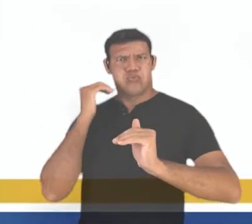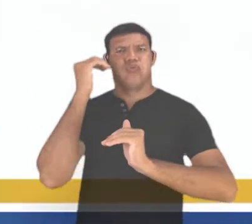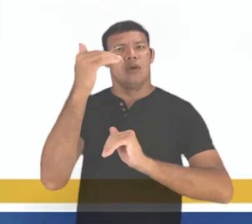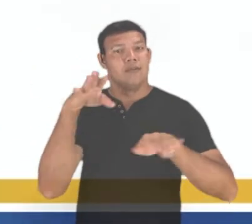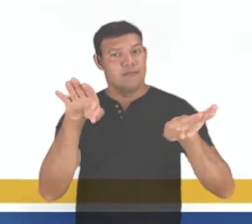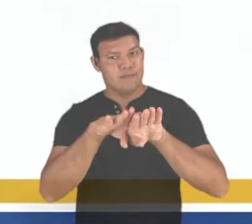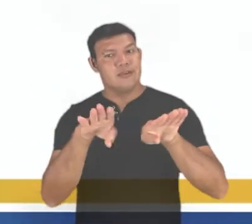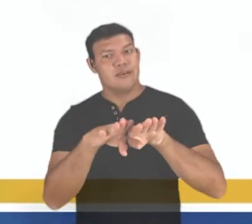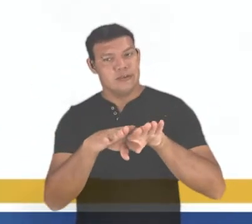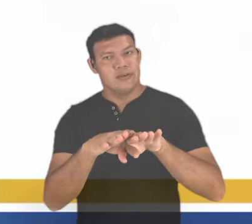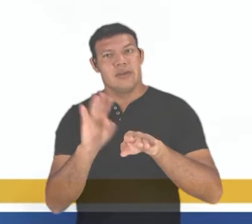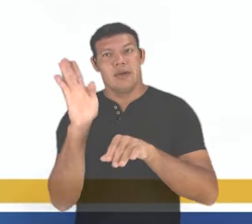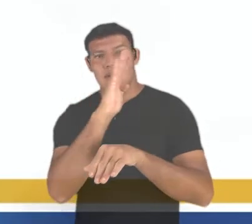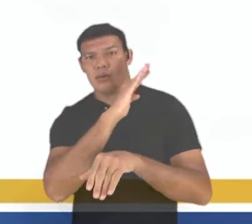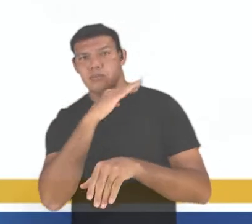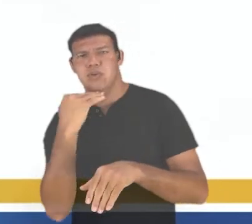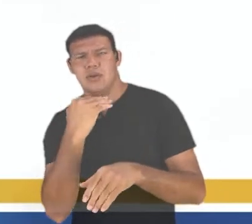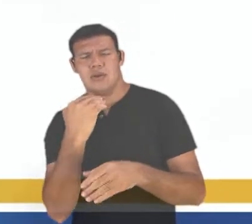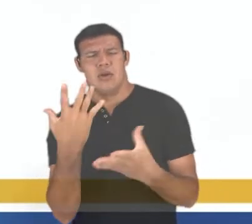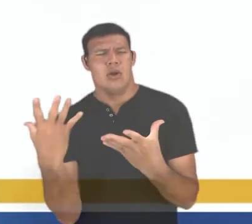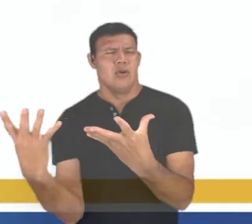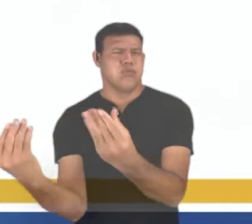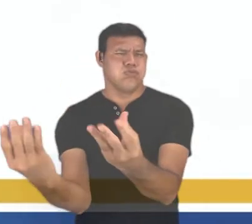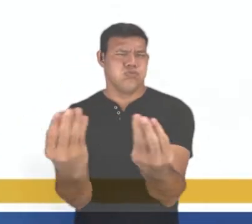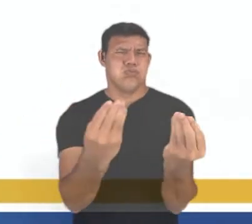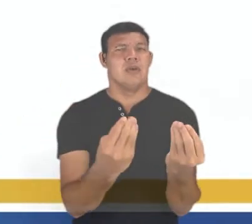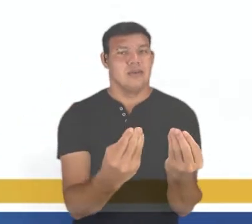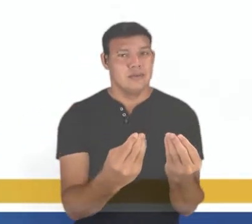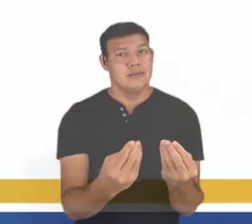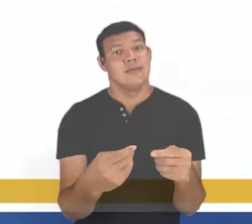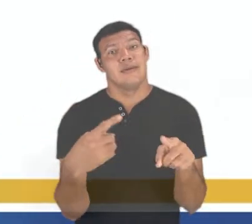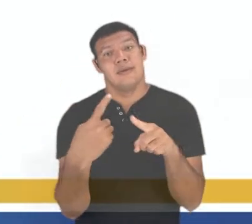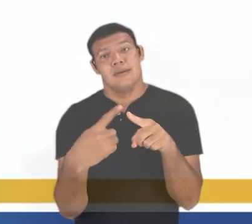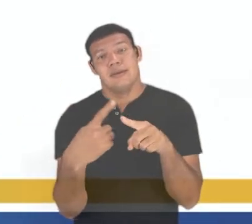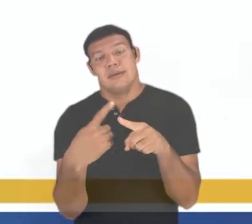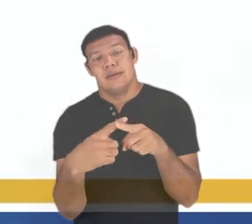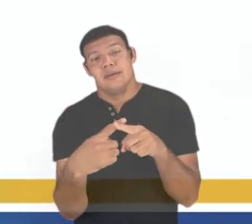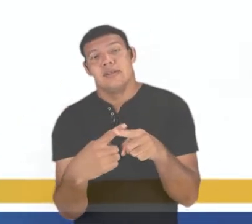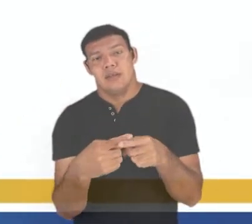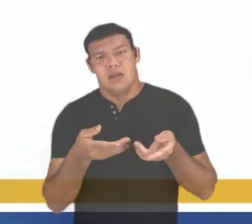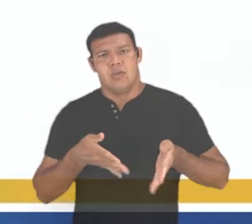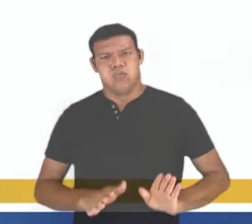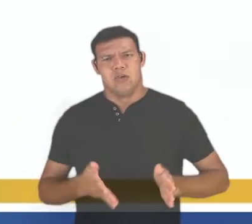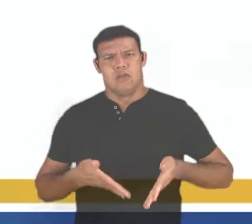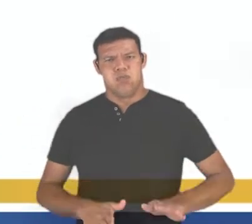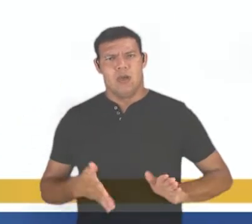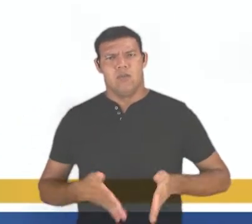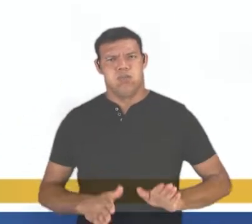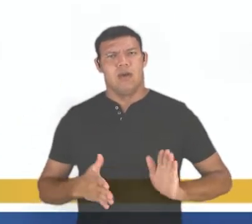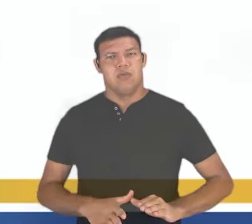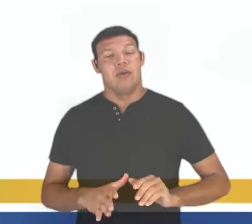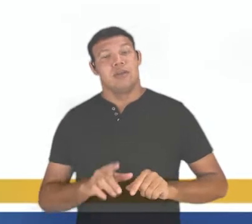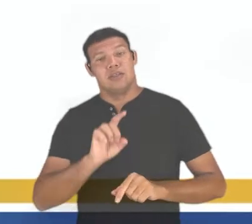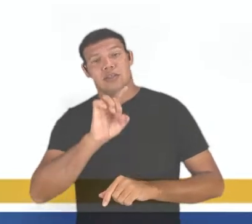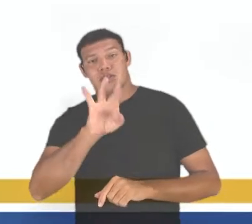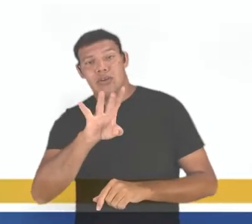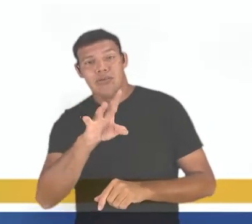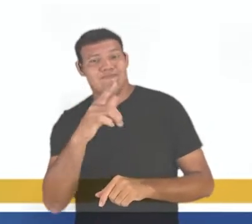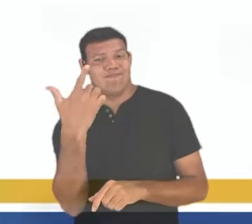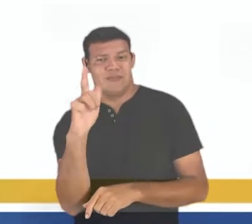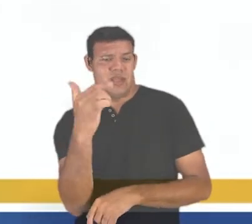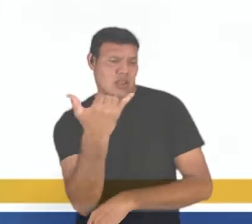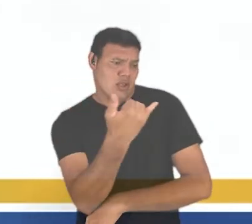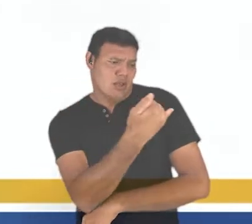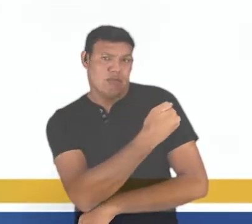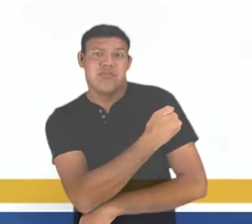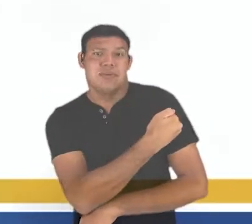gente, né? Por quê? Porque nascia muita gente, mas não havia vacinas que combatessem doenças como malária, febre